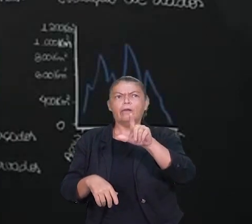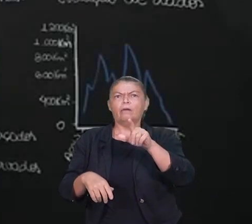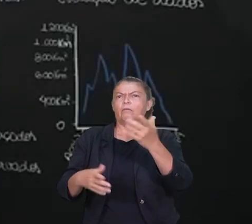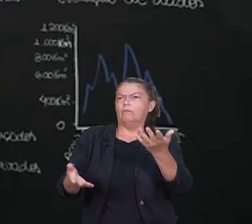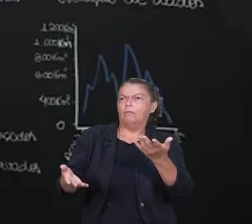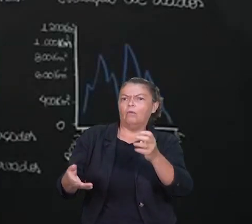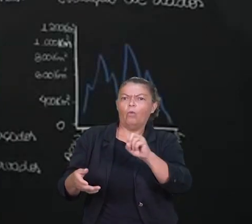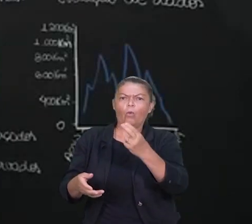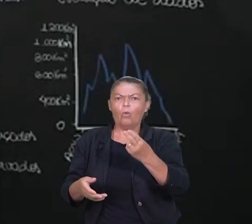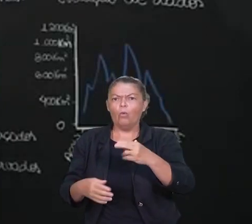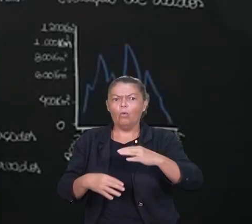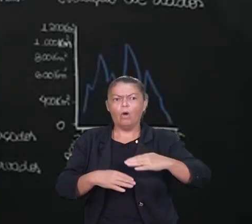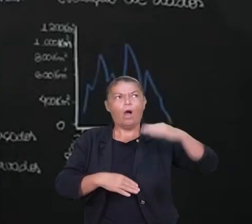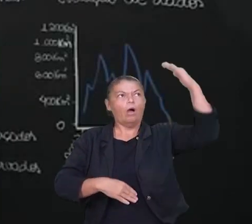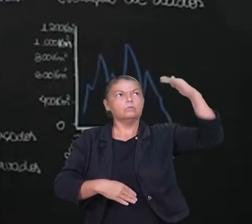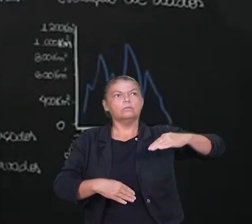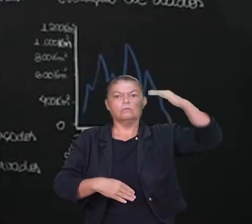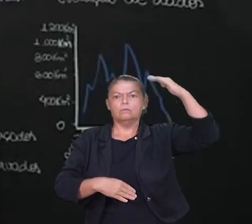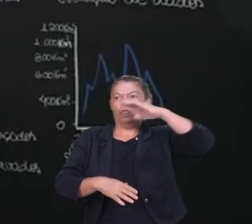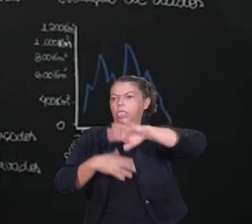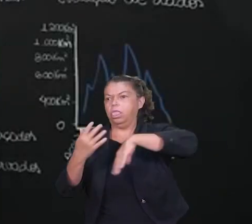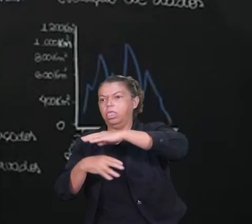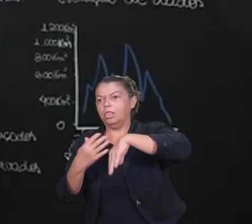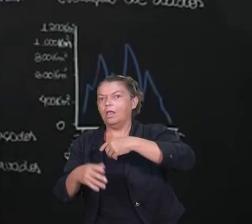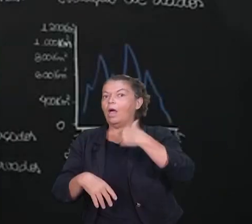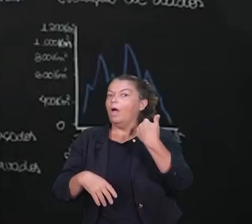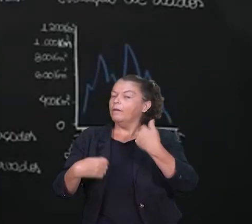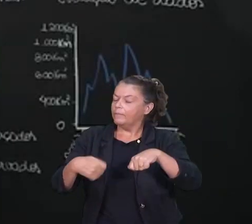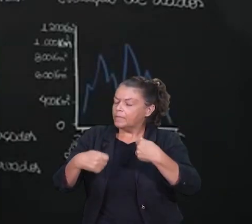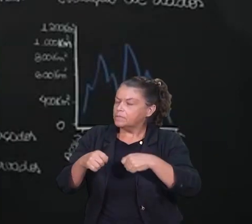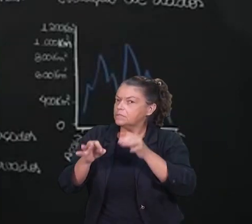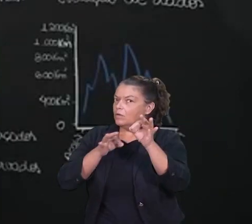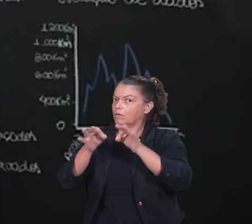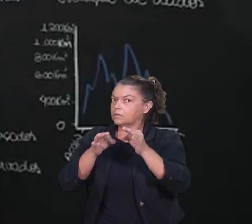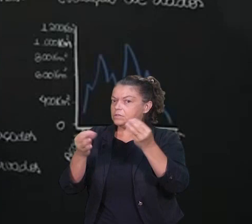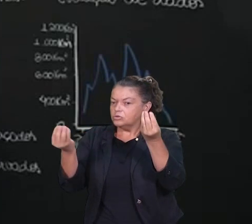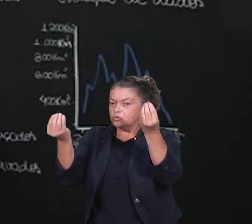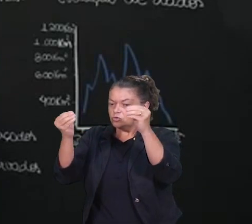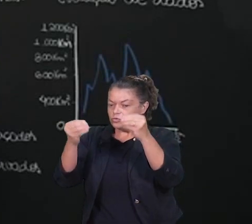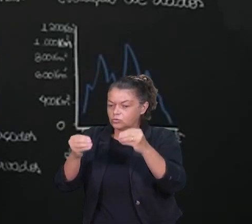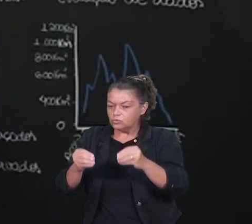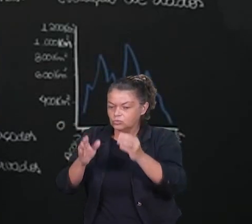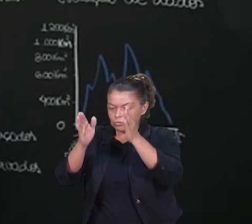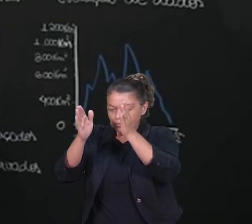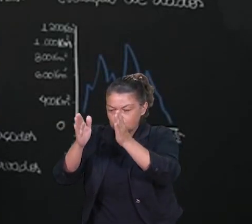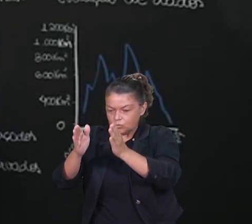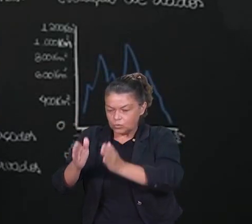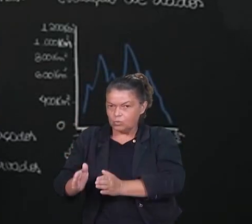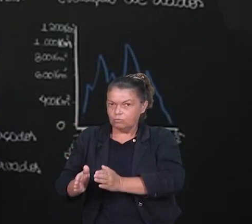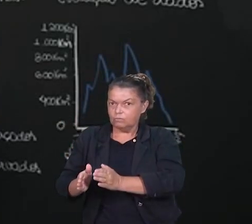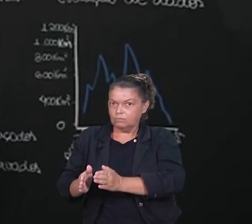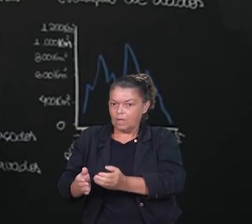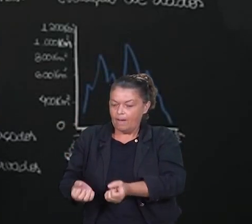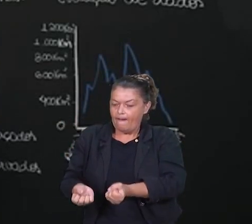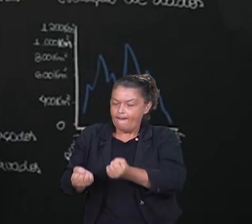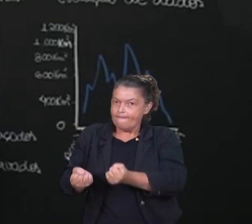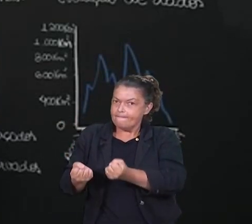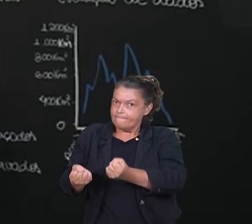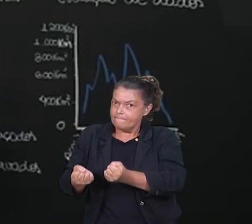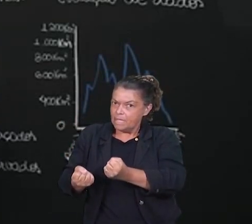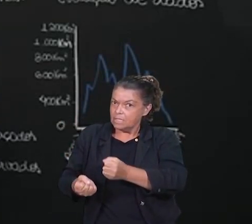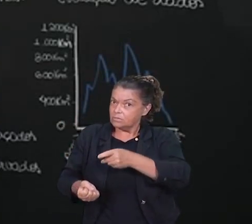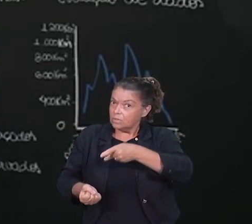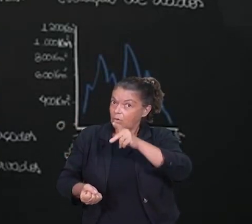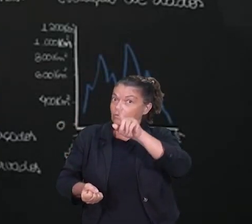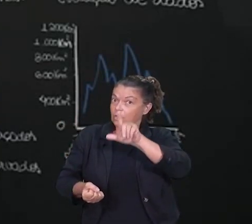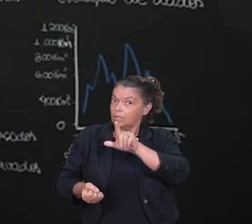a gente precisa delimitar, a gente precisa organizar isso aqui. Então vamos fazer o seguinte, vamos colocar aqui, ó, peso, vamos colocar 2